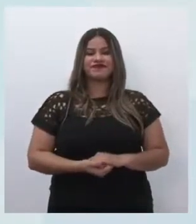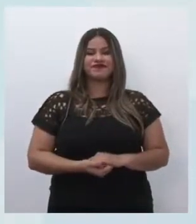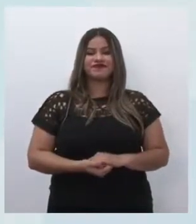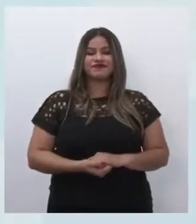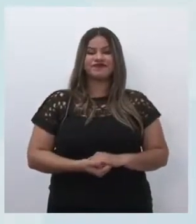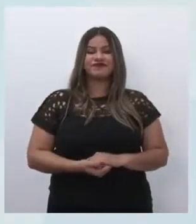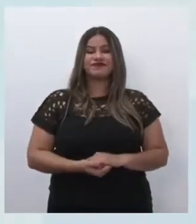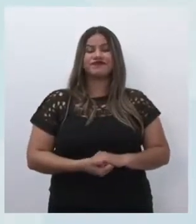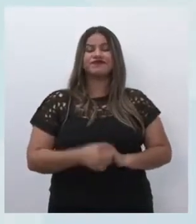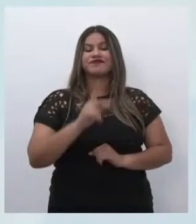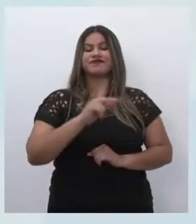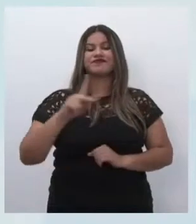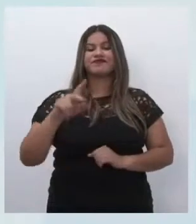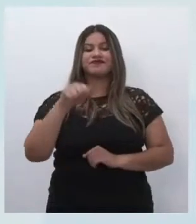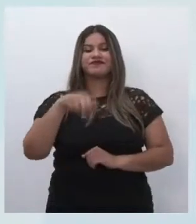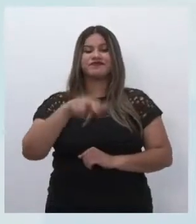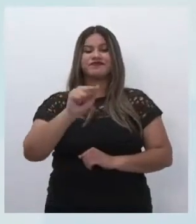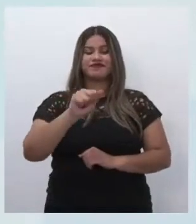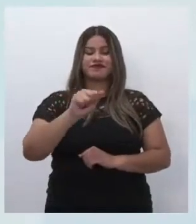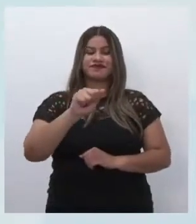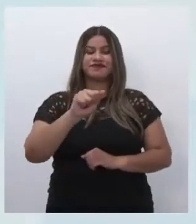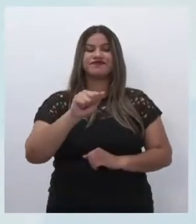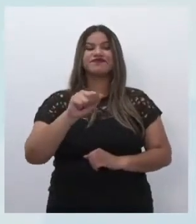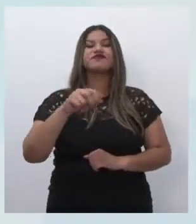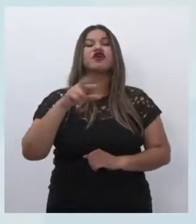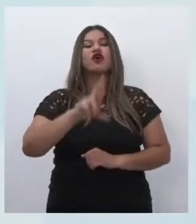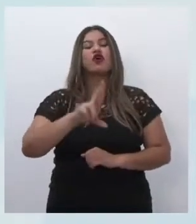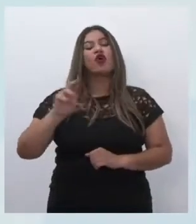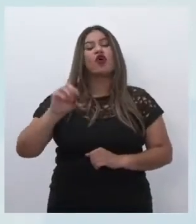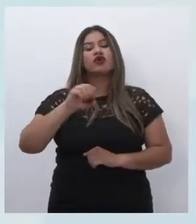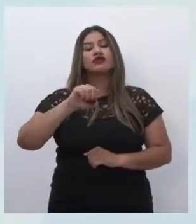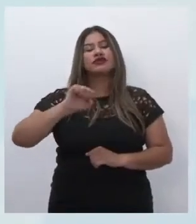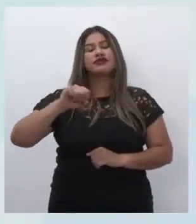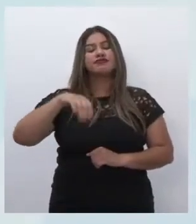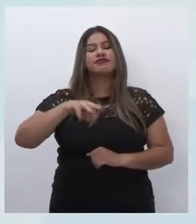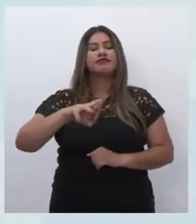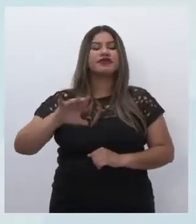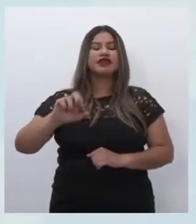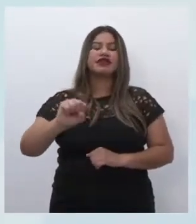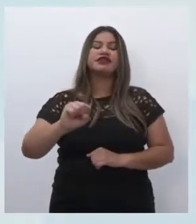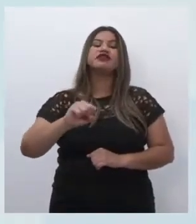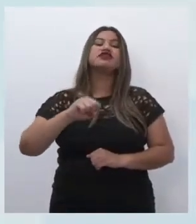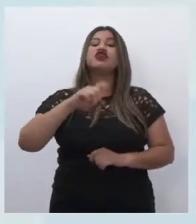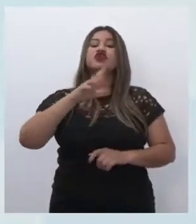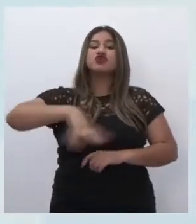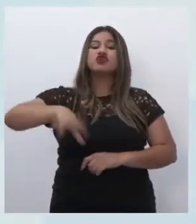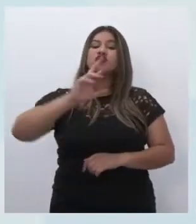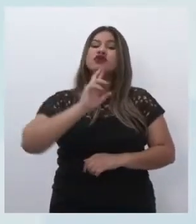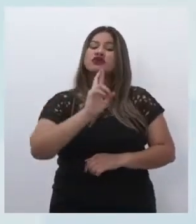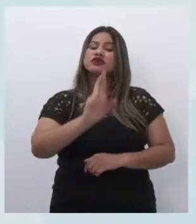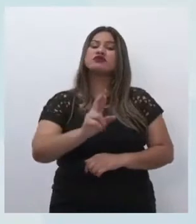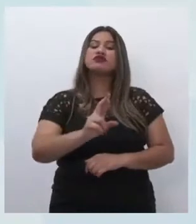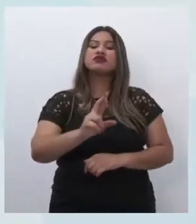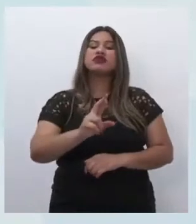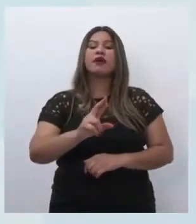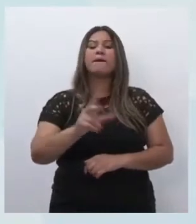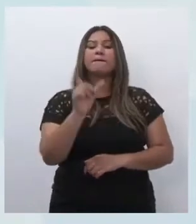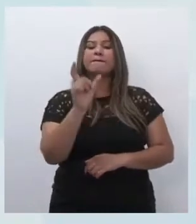Professora Ana Cristina, Ana Paula, Rosimeire, todas colocando uma sugestão como confiar.